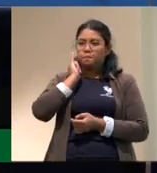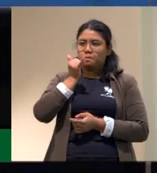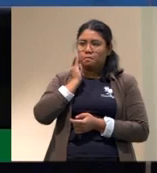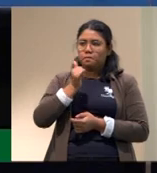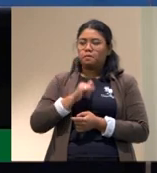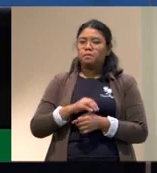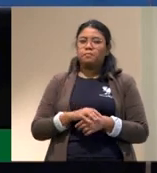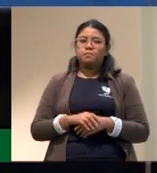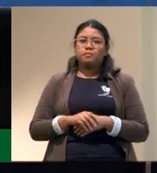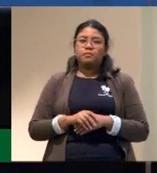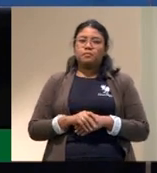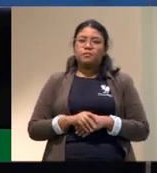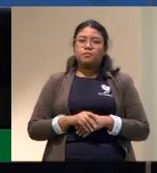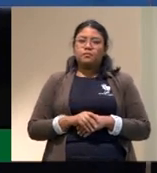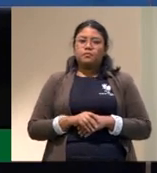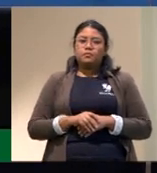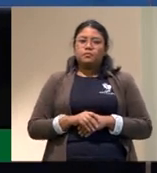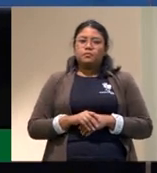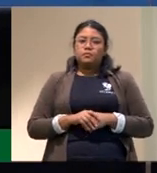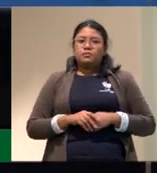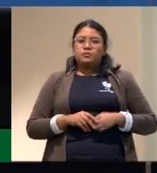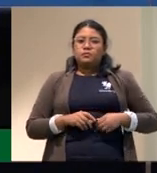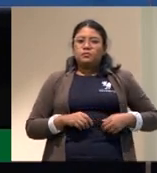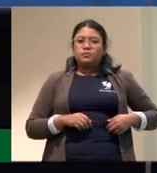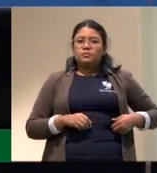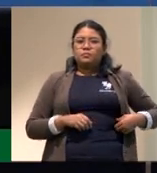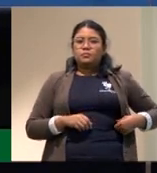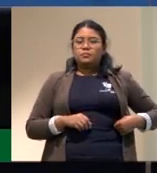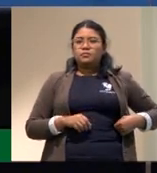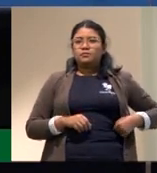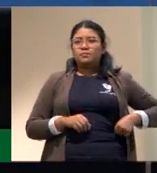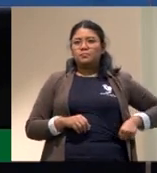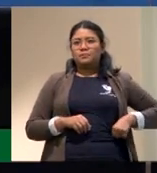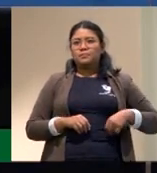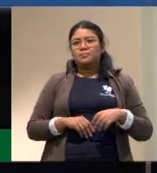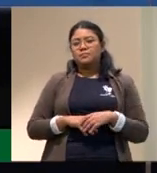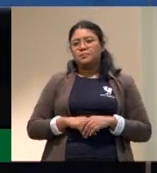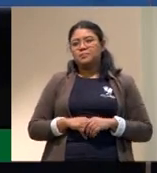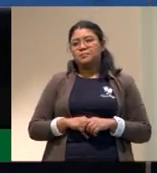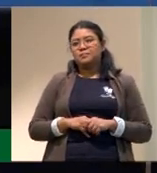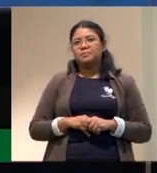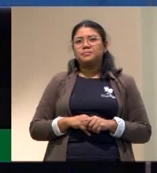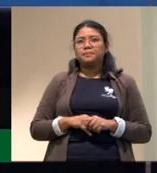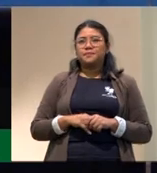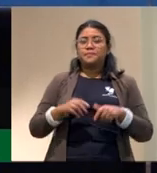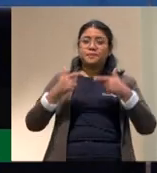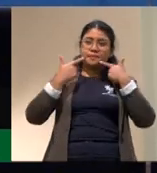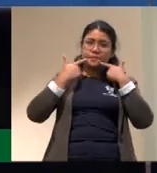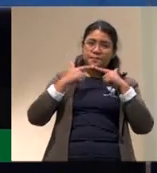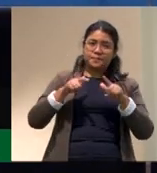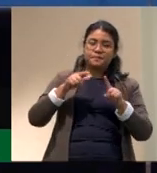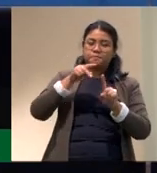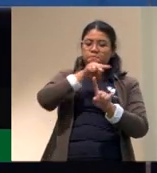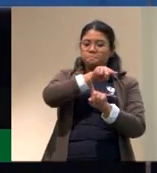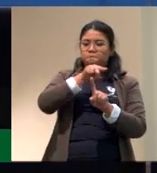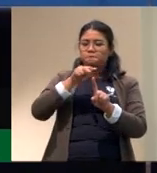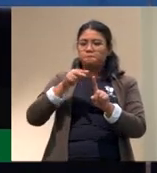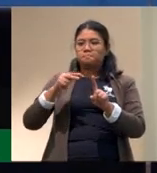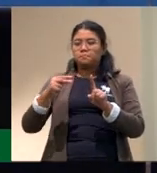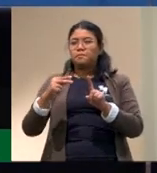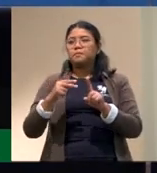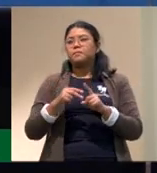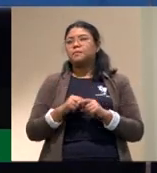né? Então, a linguagem, nessas várias dimensões, e alguns poderiam chamar de áreas, aí,